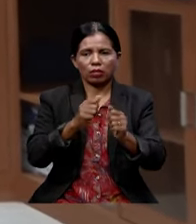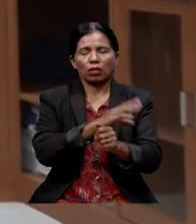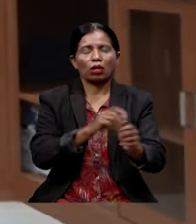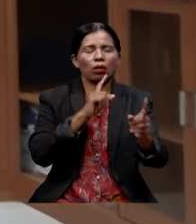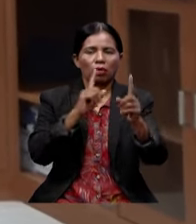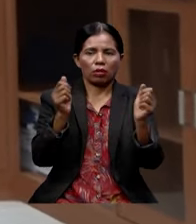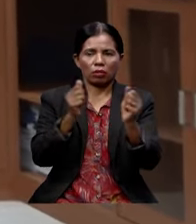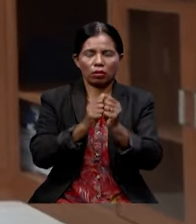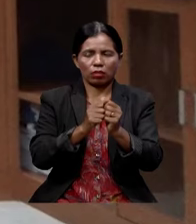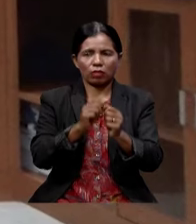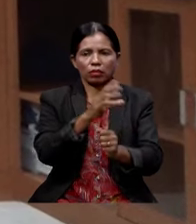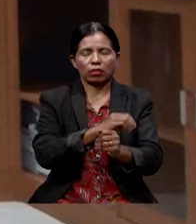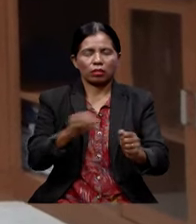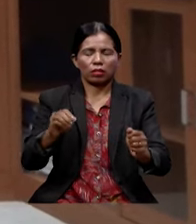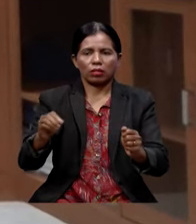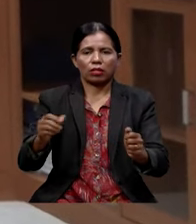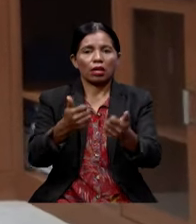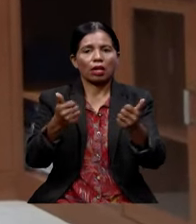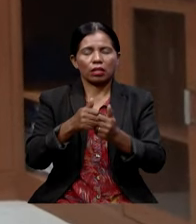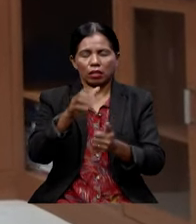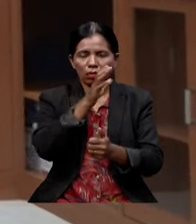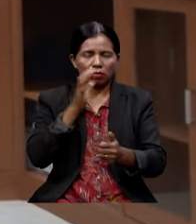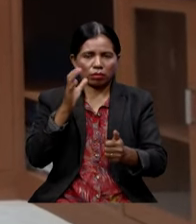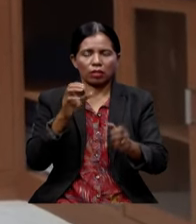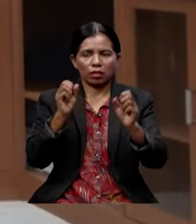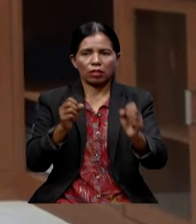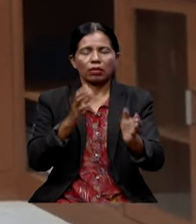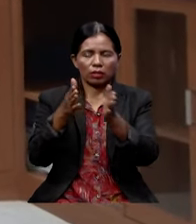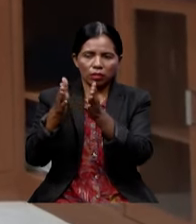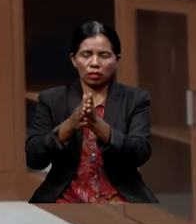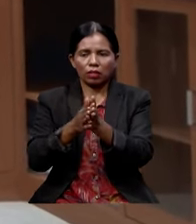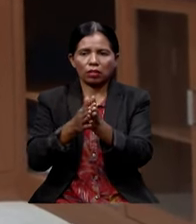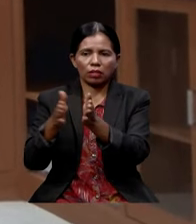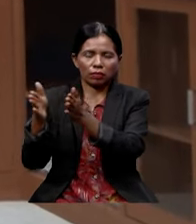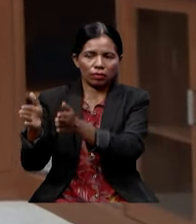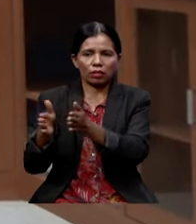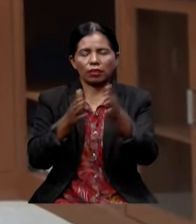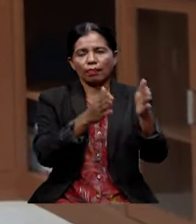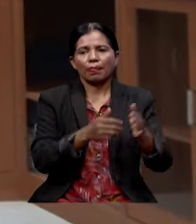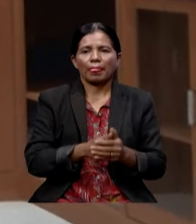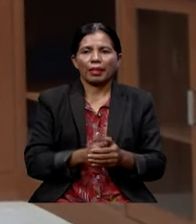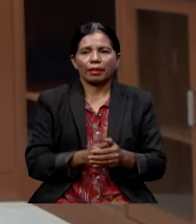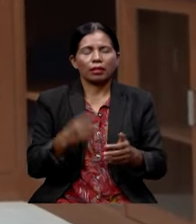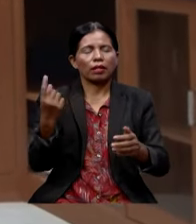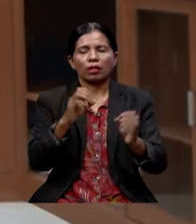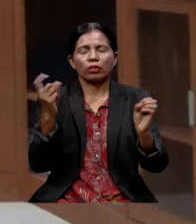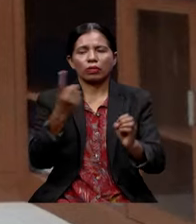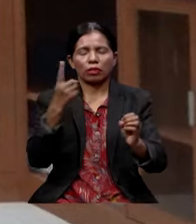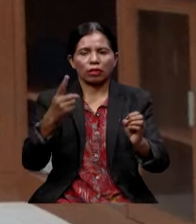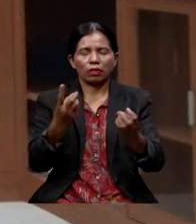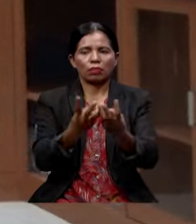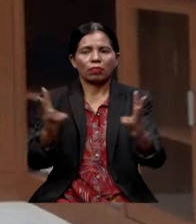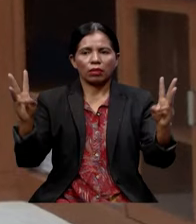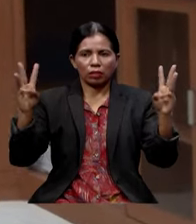ho agricultura para tu so bele tem que subotia uma laos morure